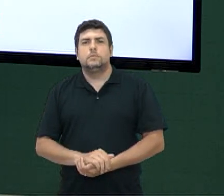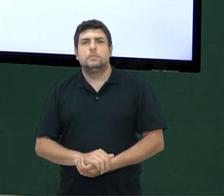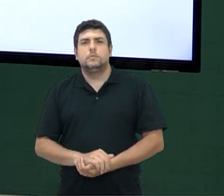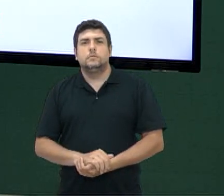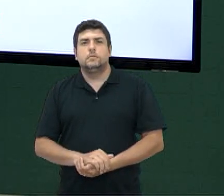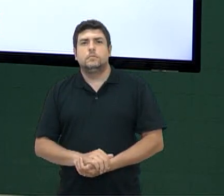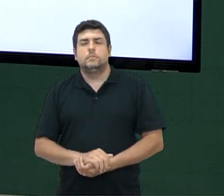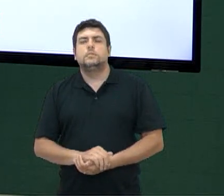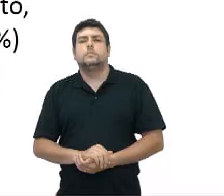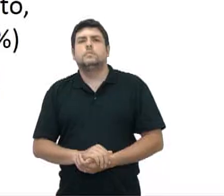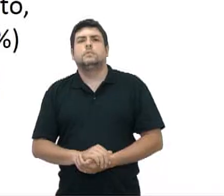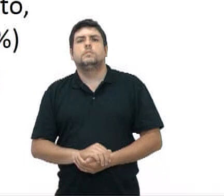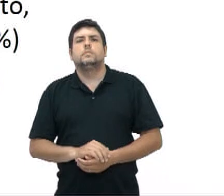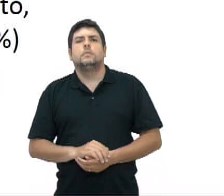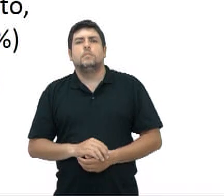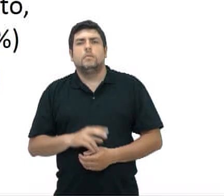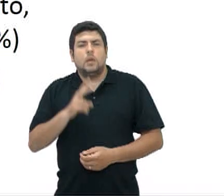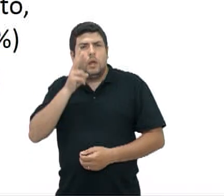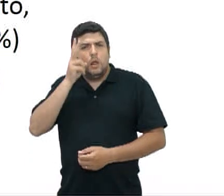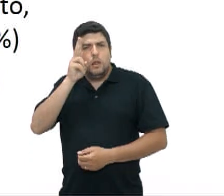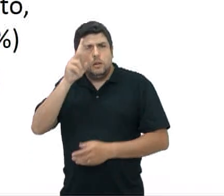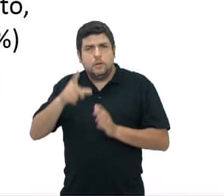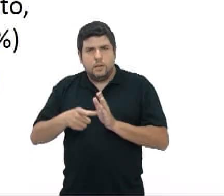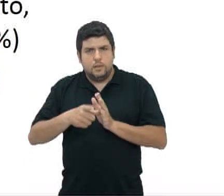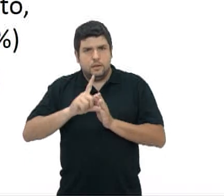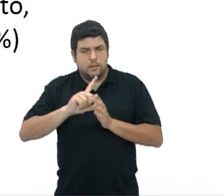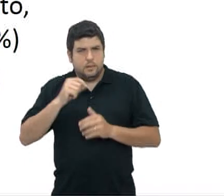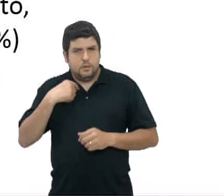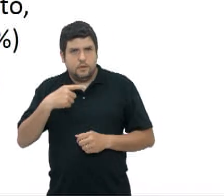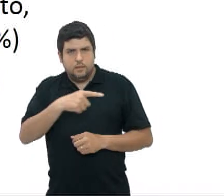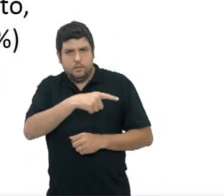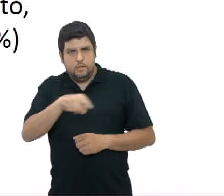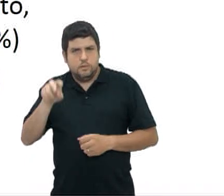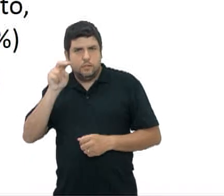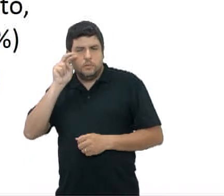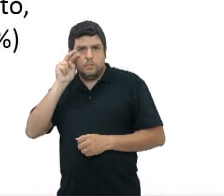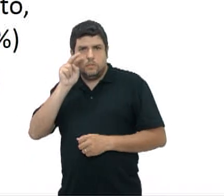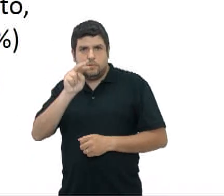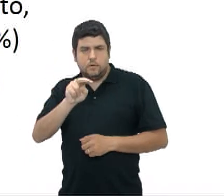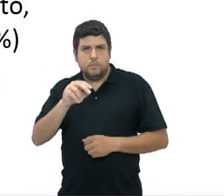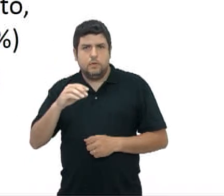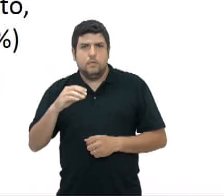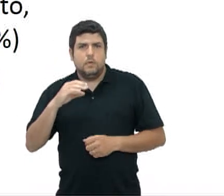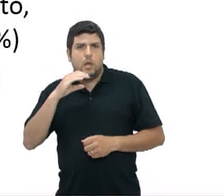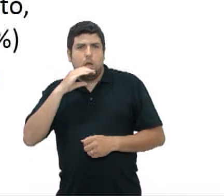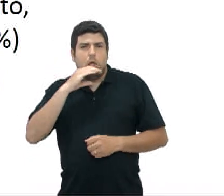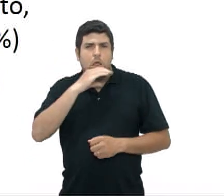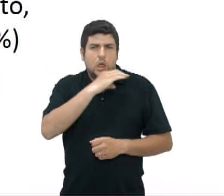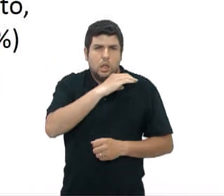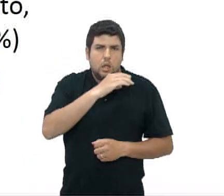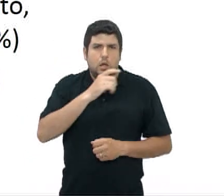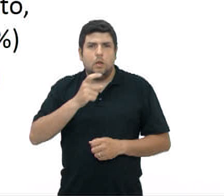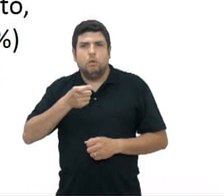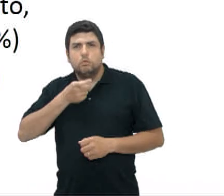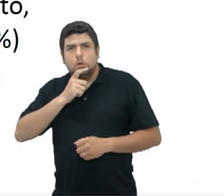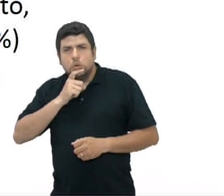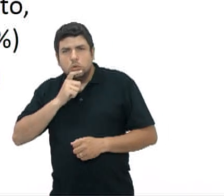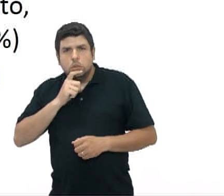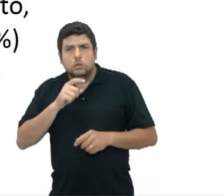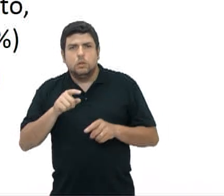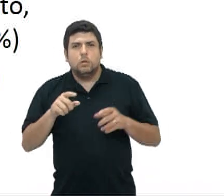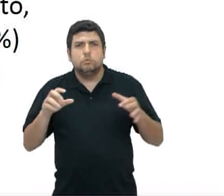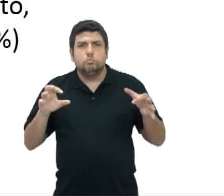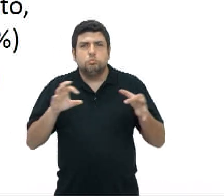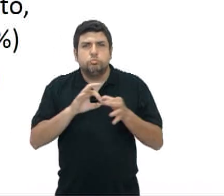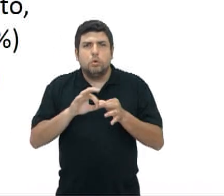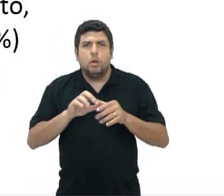questão? Lembram da imagem que vocês viram ali, que abordava a fonte quente, a fonte fria e trabalho realizado? O